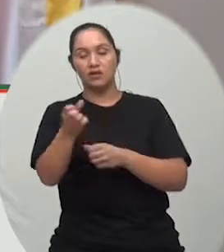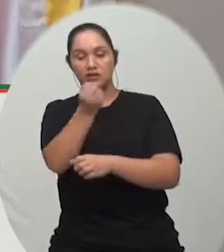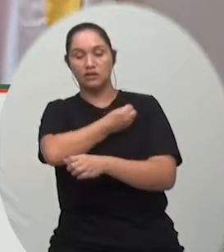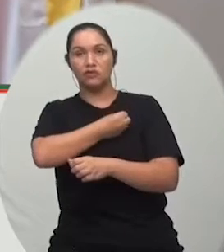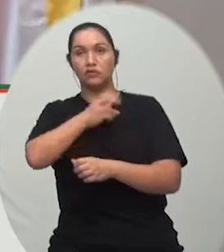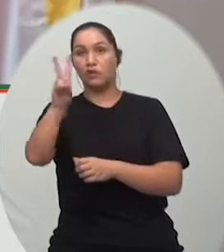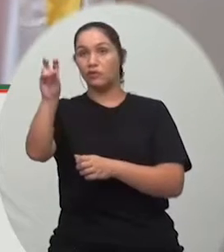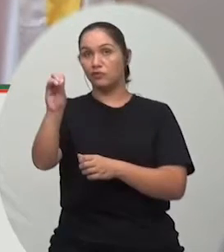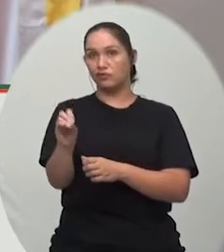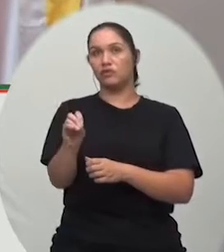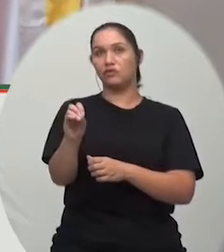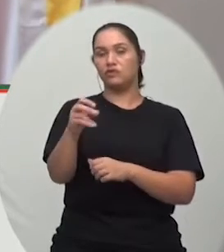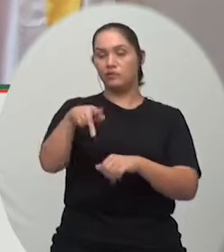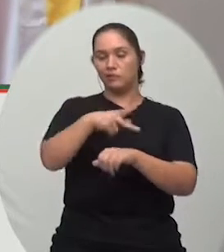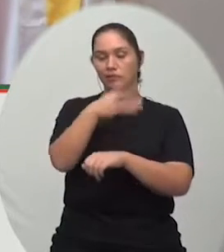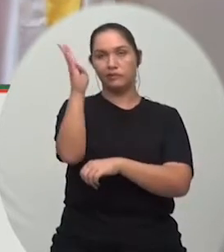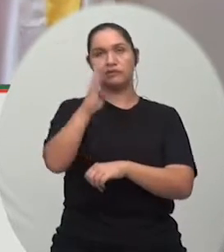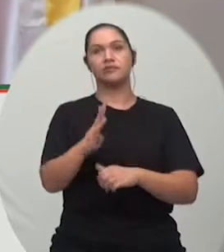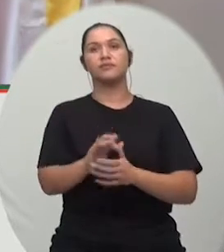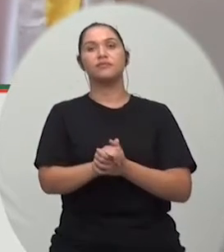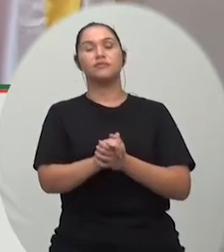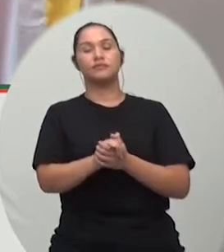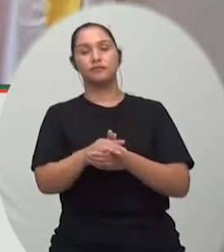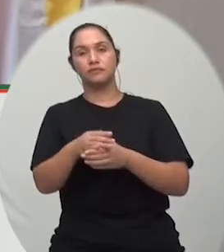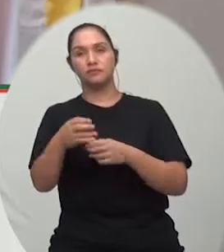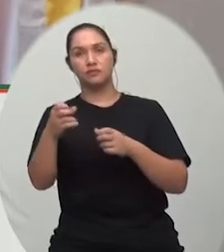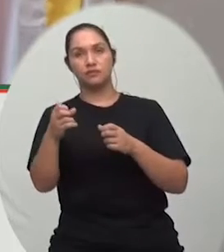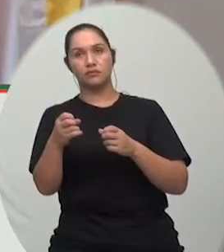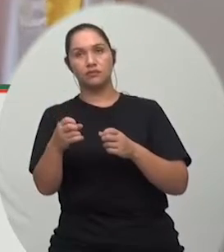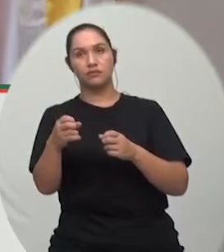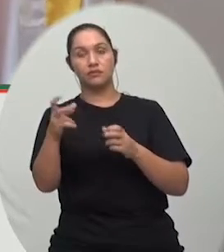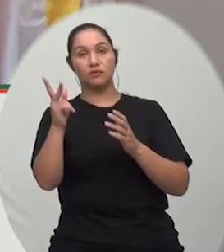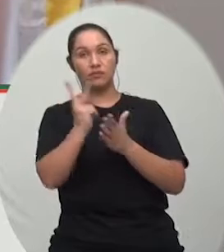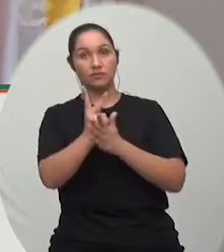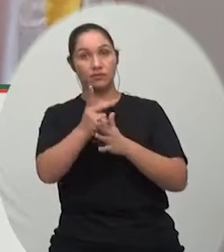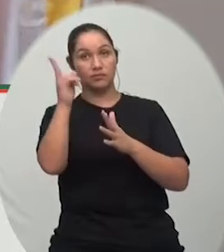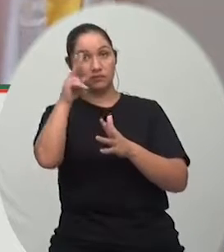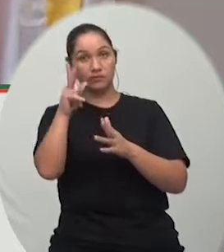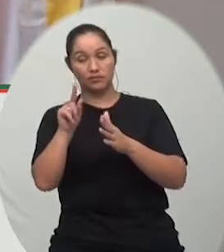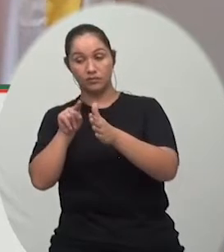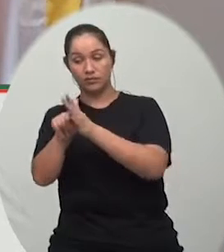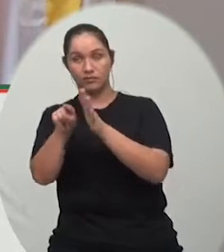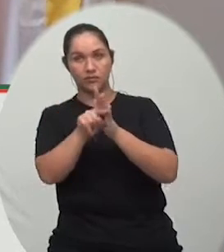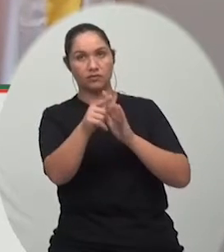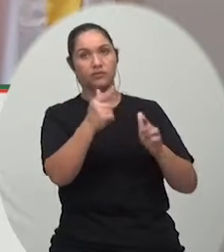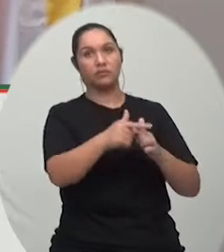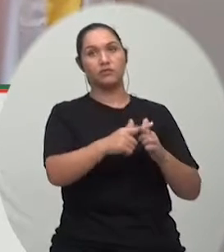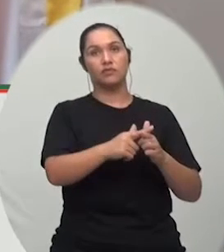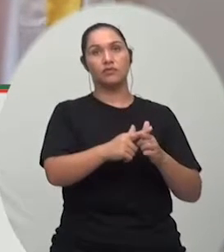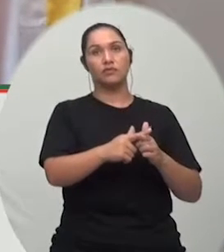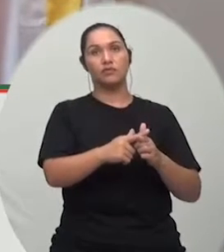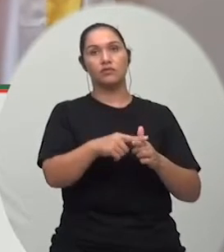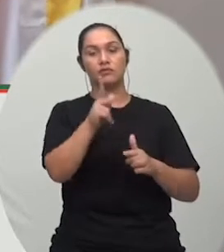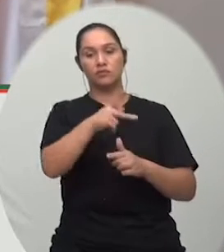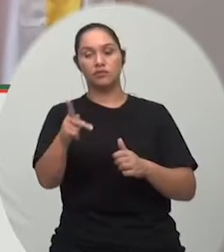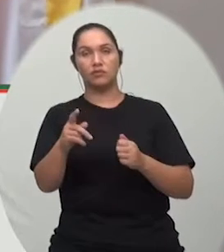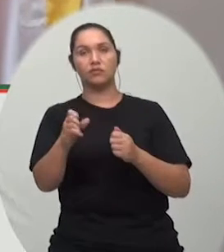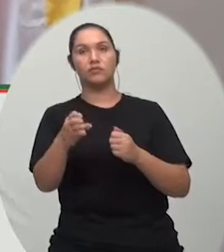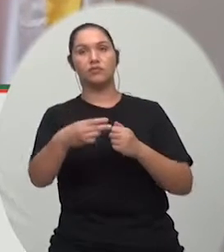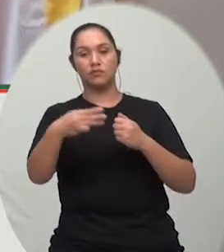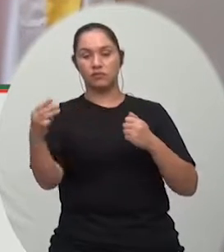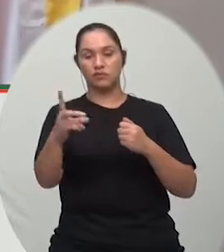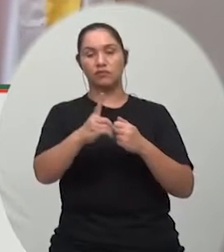do Brasil no que se diz respeito à pesquisa, possuindo um grande número de professores, mestres e doutores, como a vereadora Camila